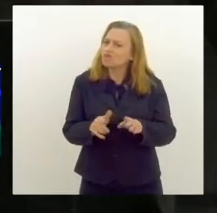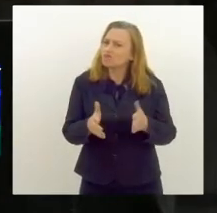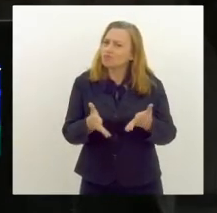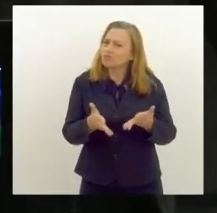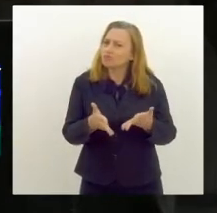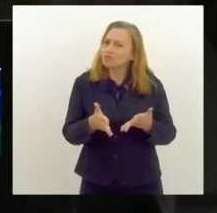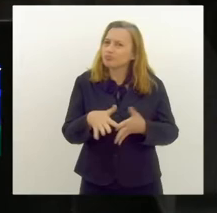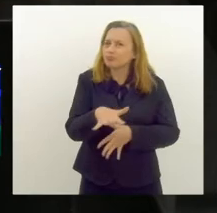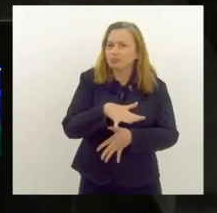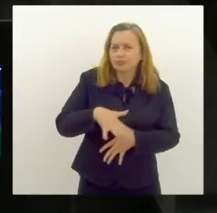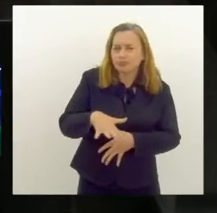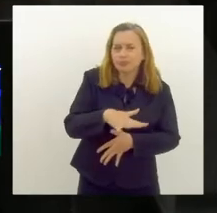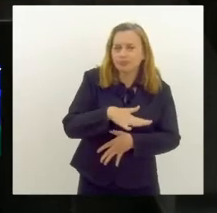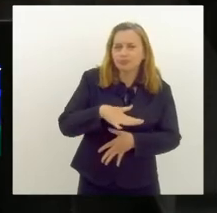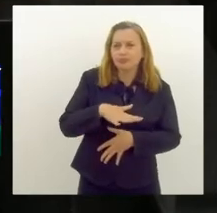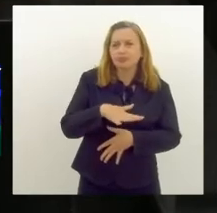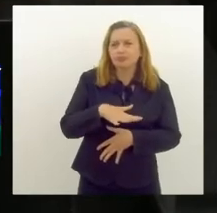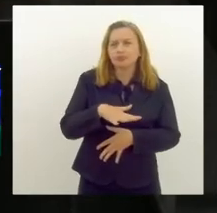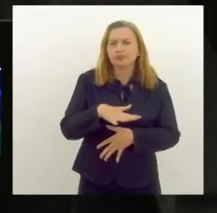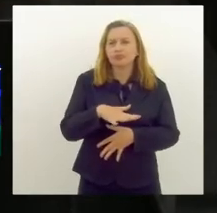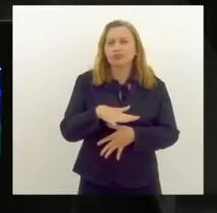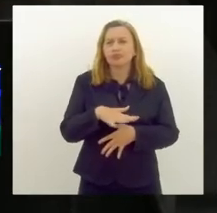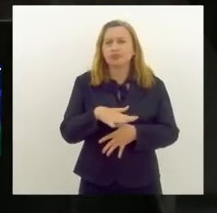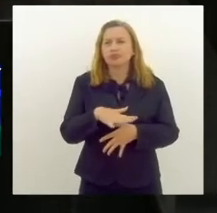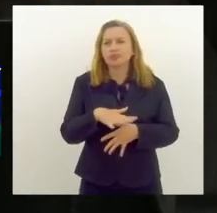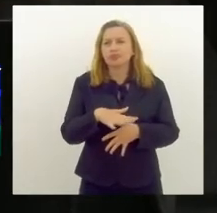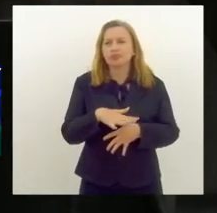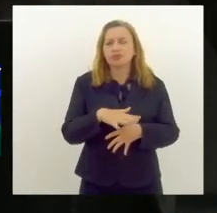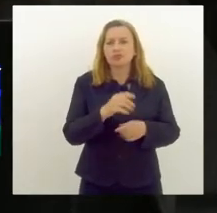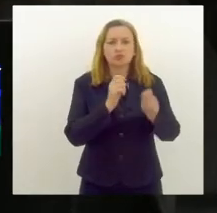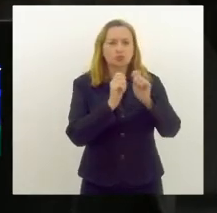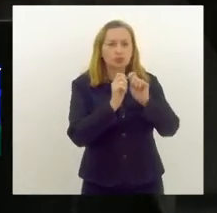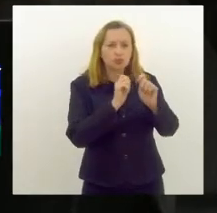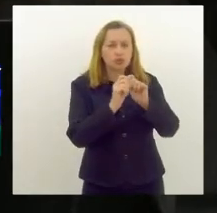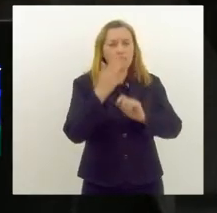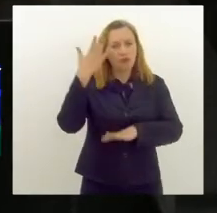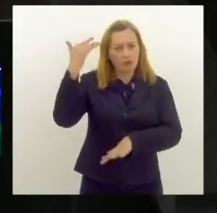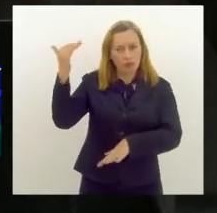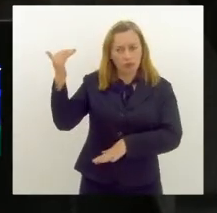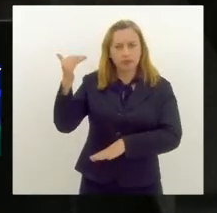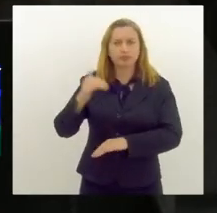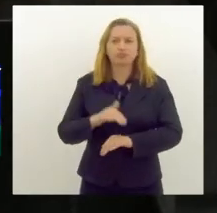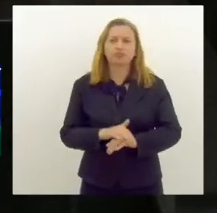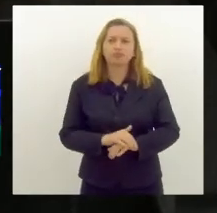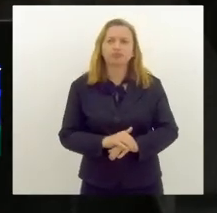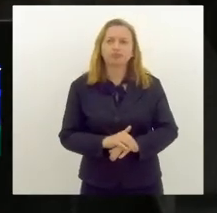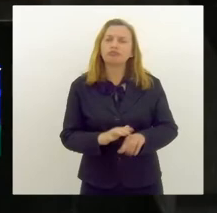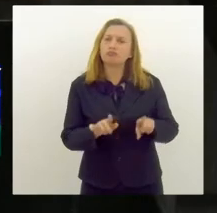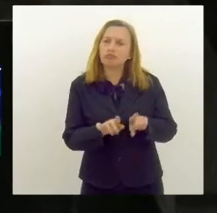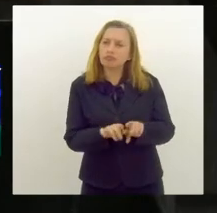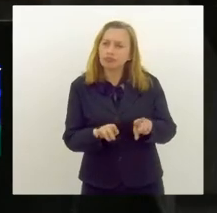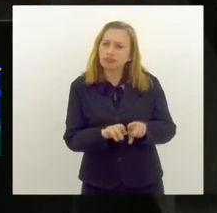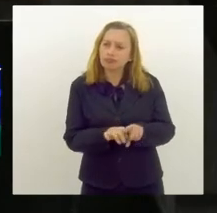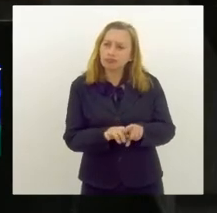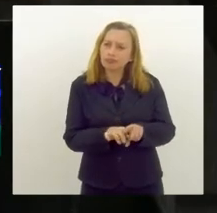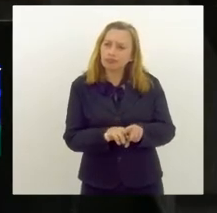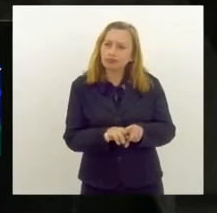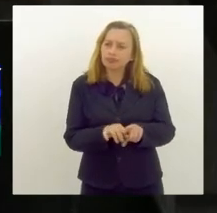pela área dos artigos em jornais, de colunas, muito famoso, porque também era um